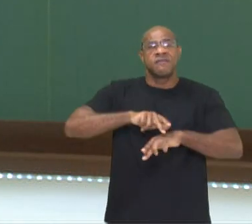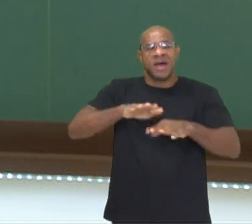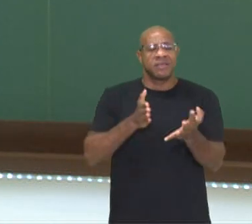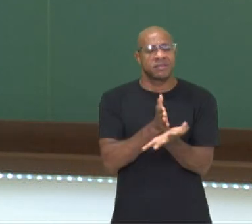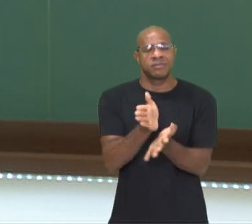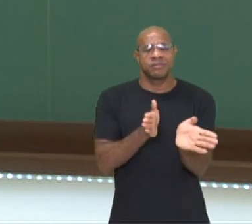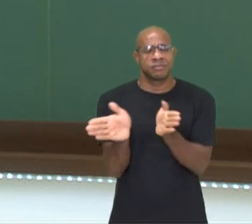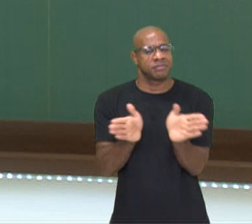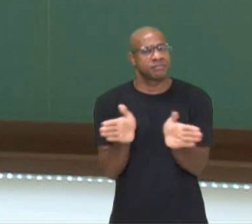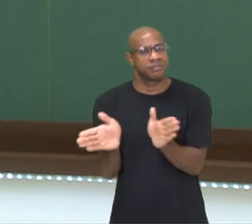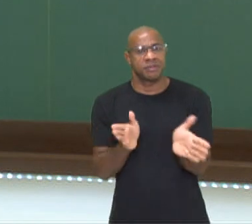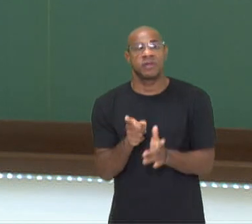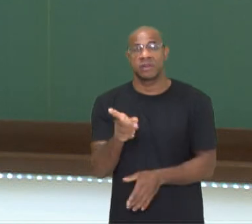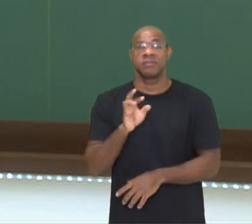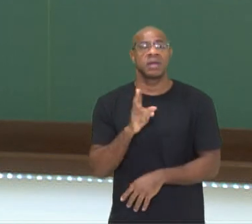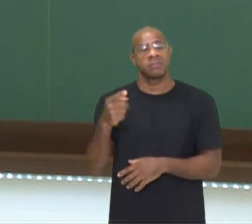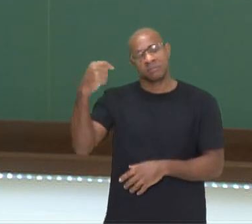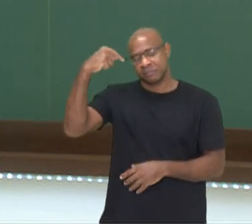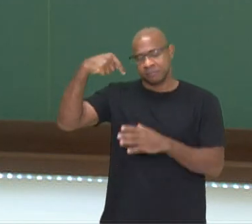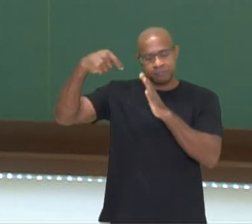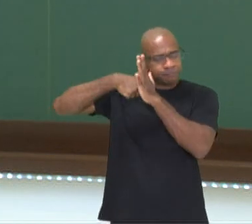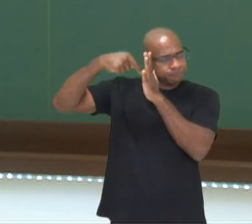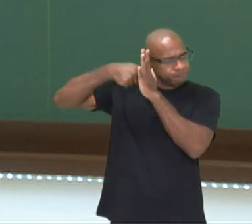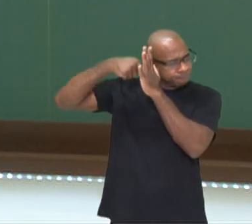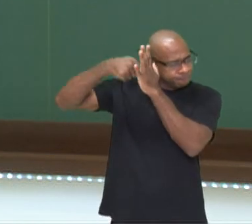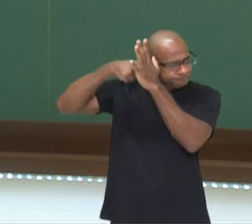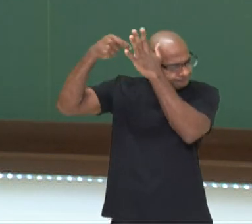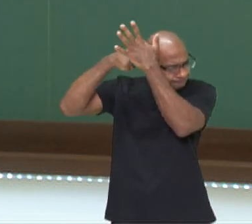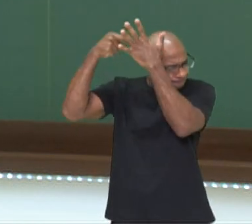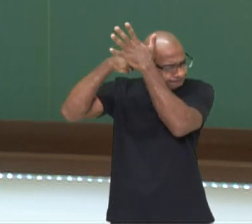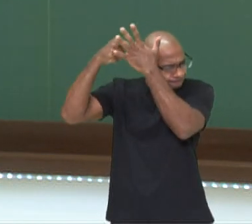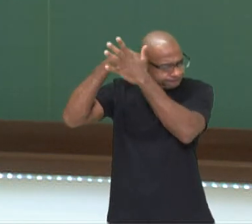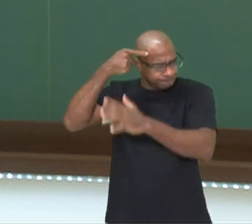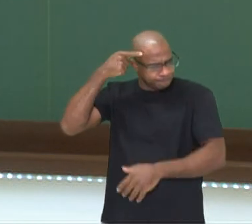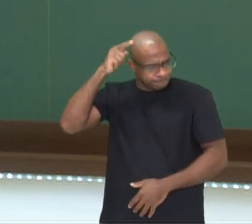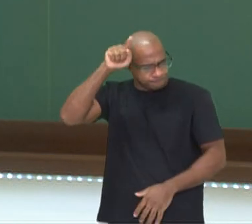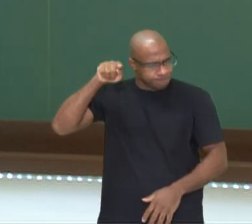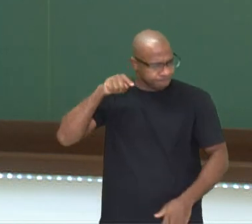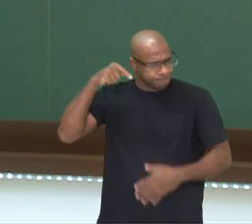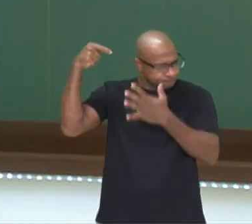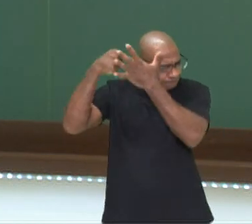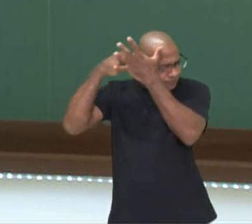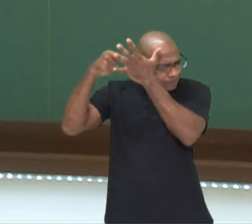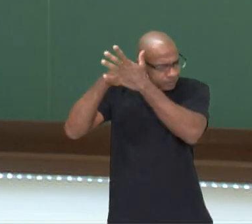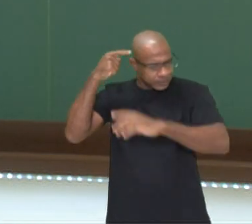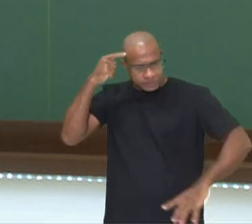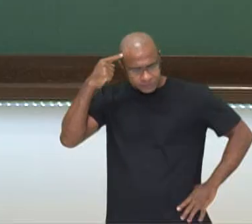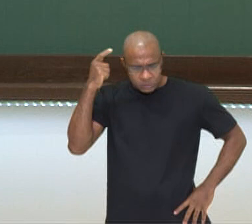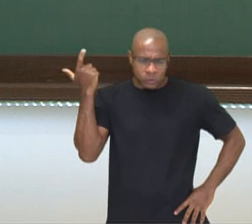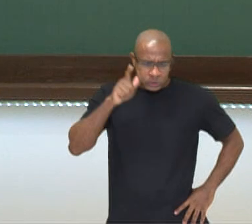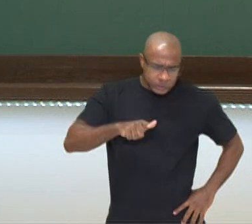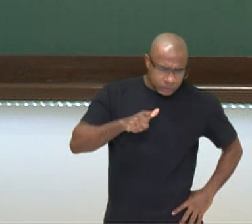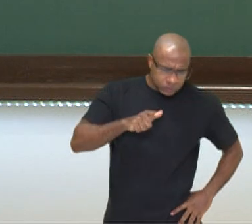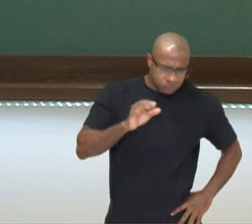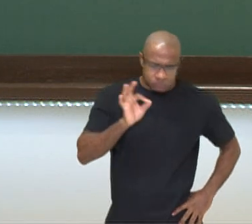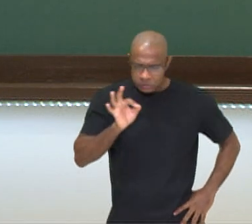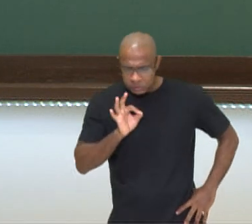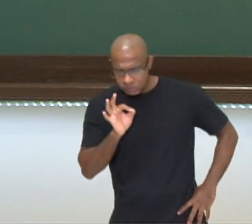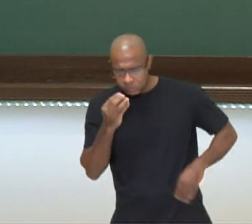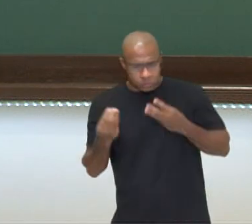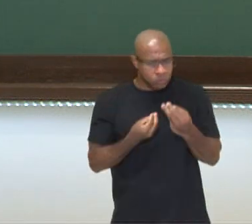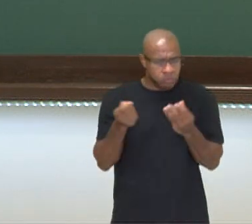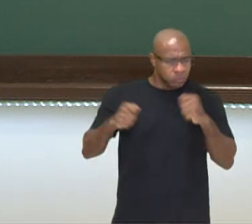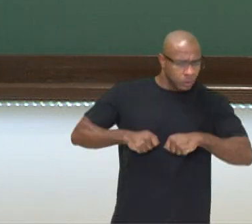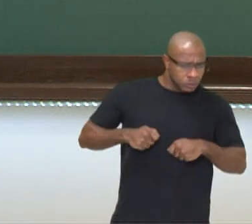tá? E você vai se responder a essas perguntas. Eu consigo realizar alguma dessas coisas? Consigo, então eu posso comprar,